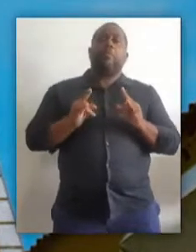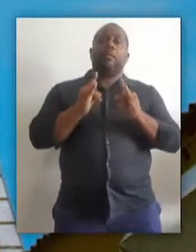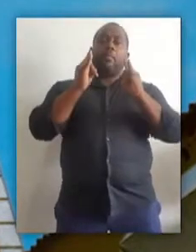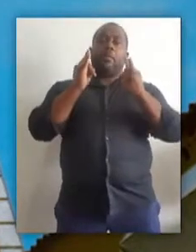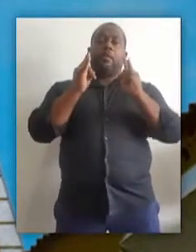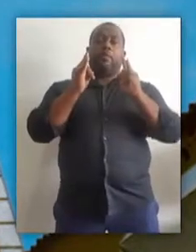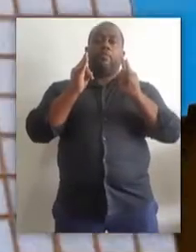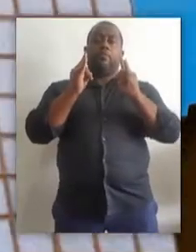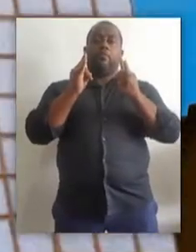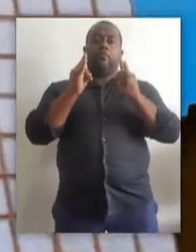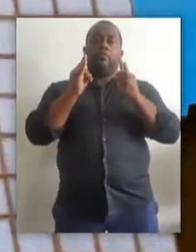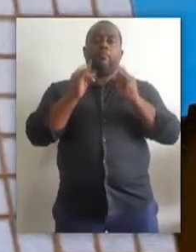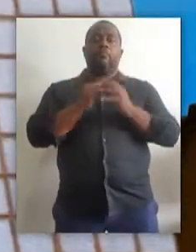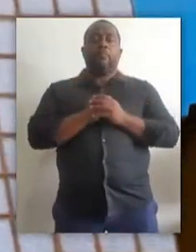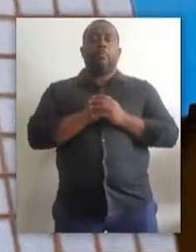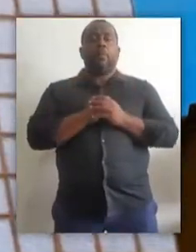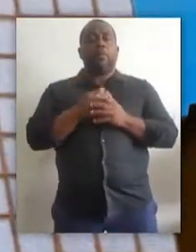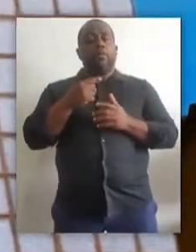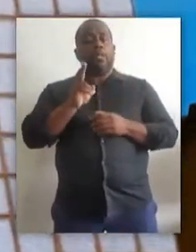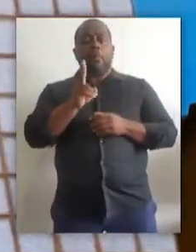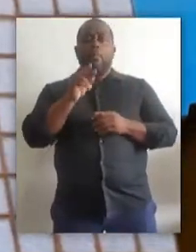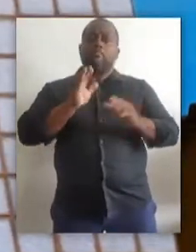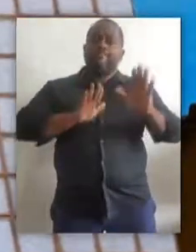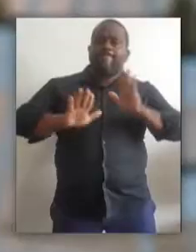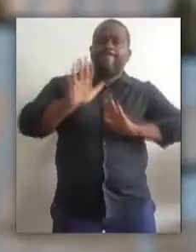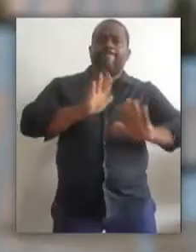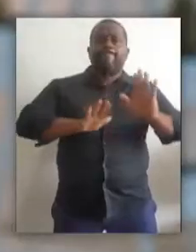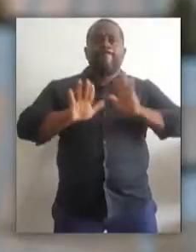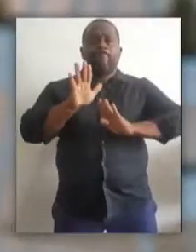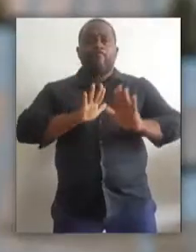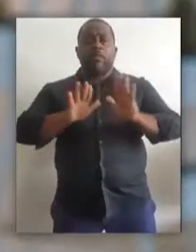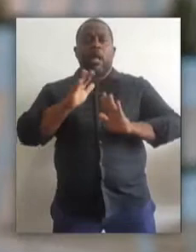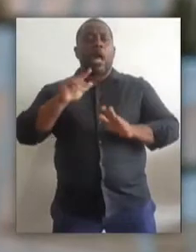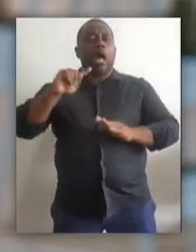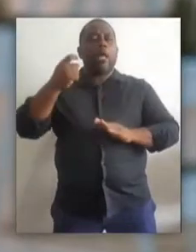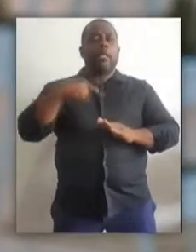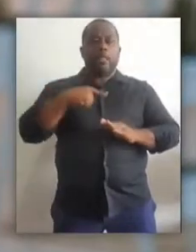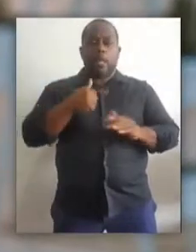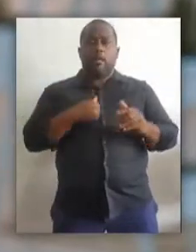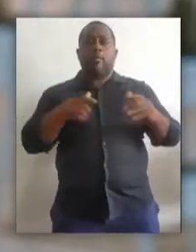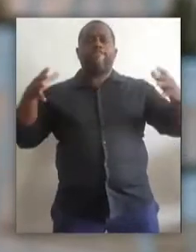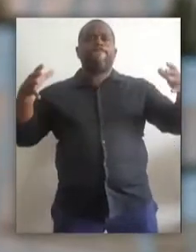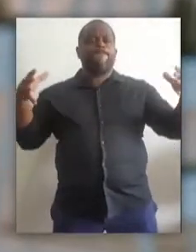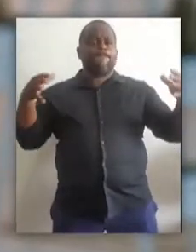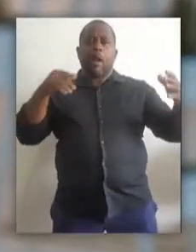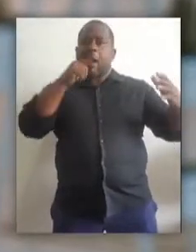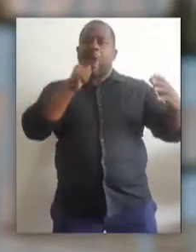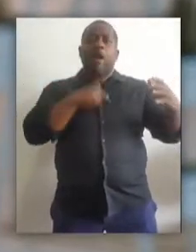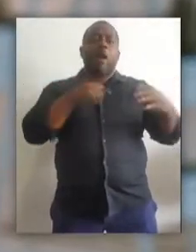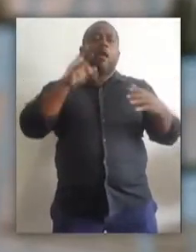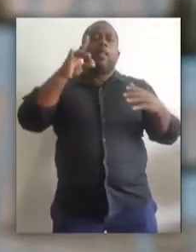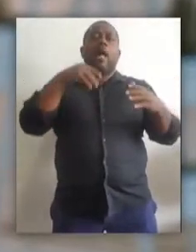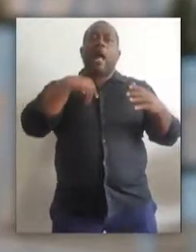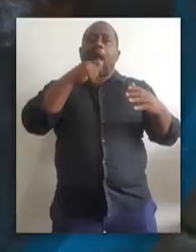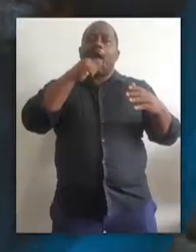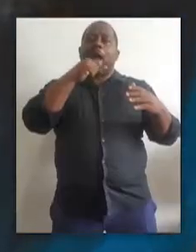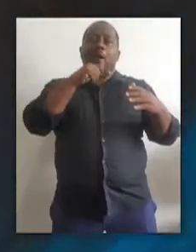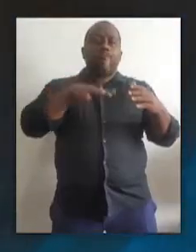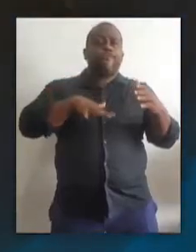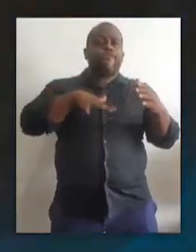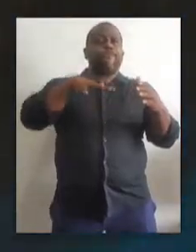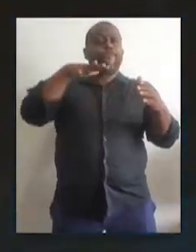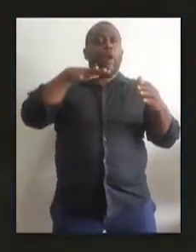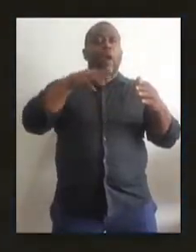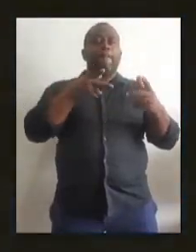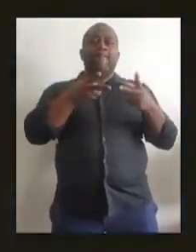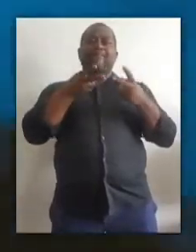morar em apartamento, a gente tem que ter o cuidado, né? A gente tinha um tanque que ficava de reserva no fundo do prédio, um